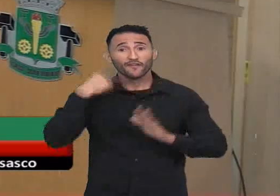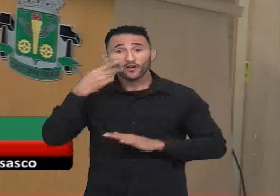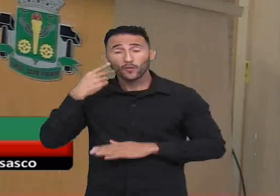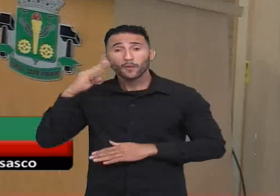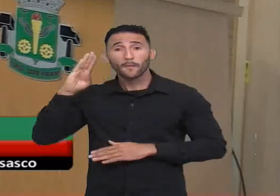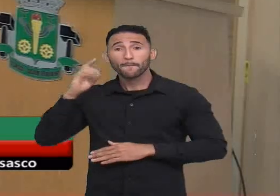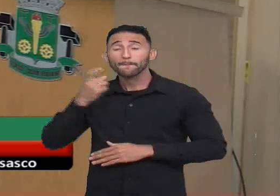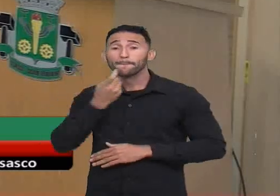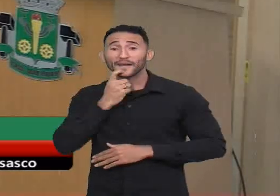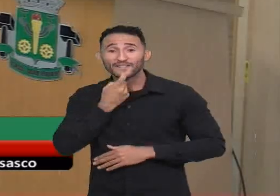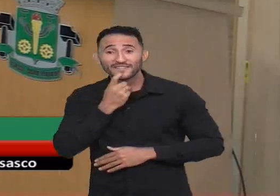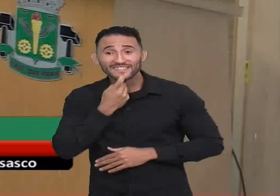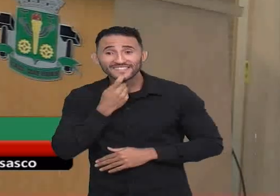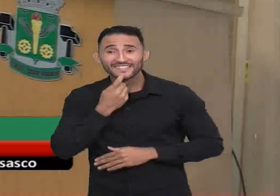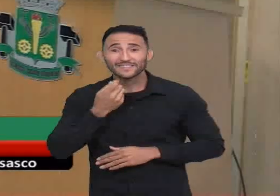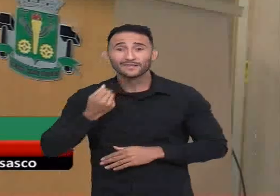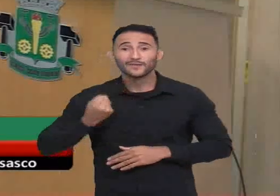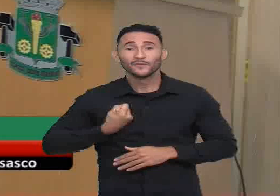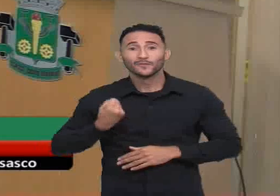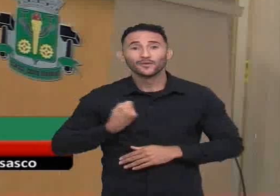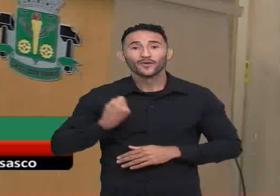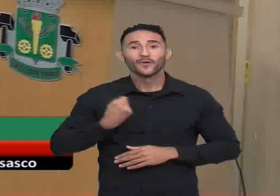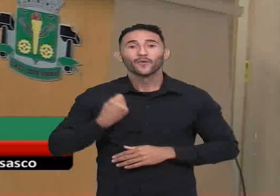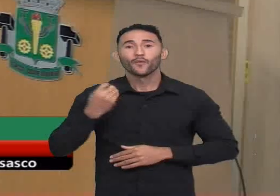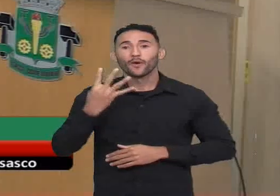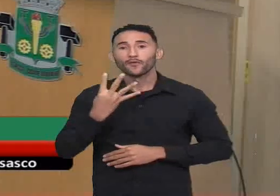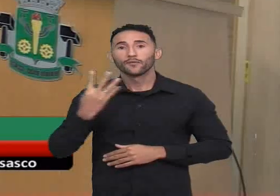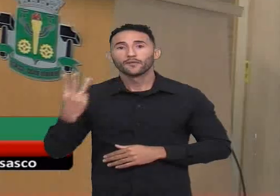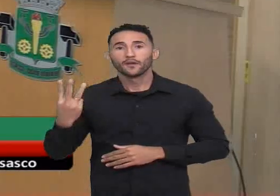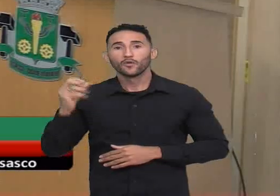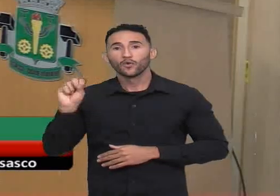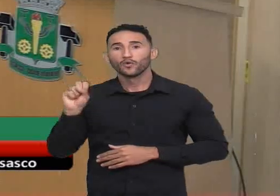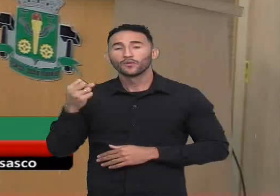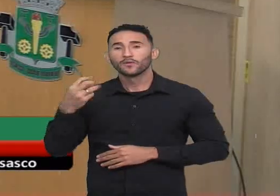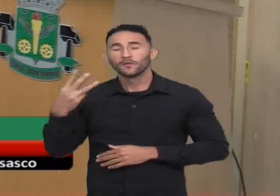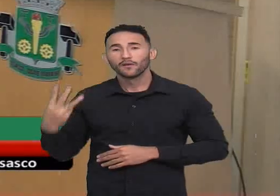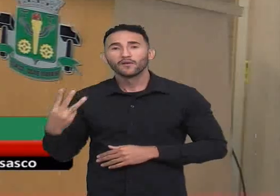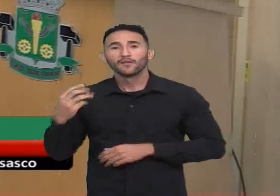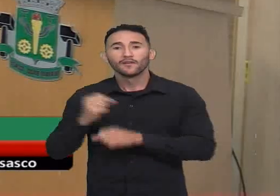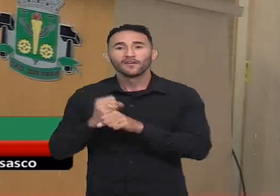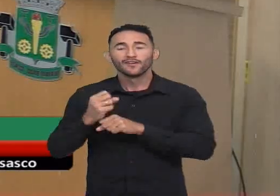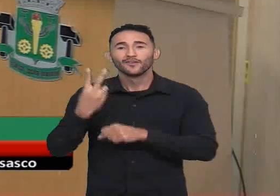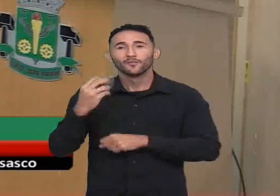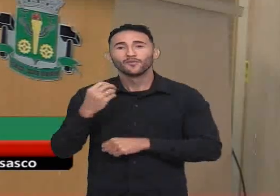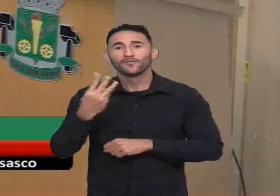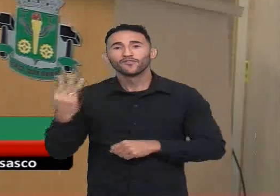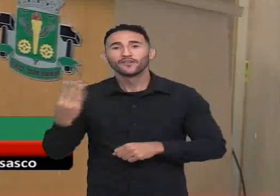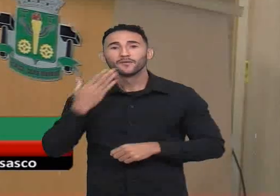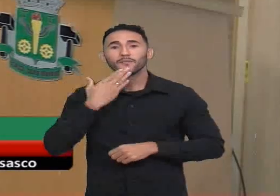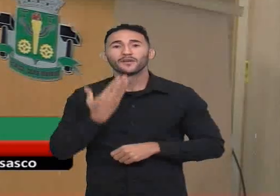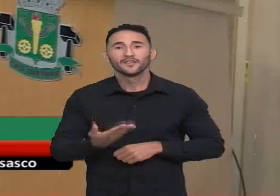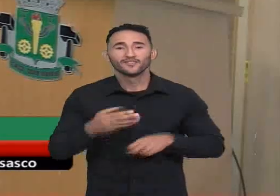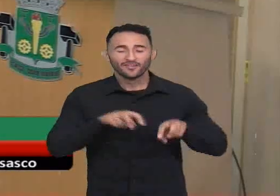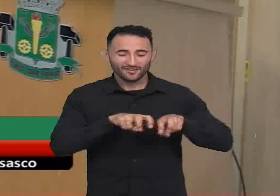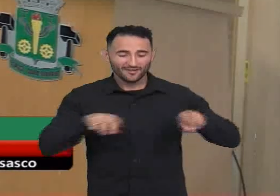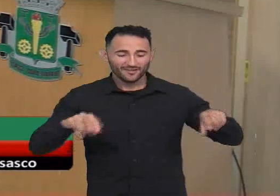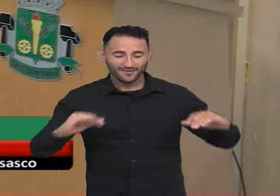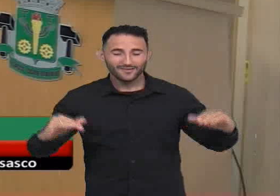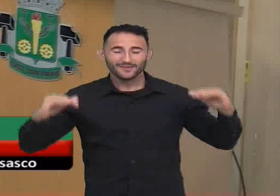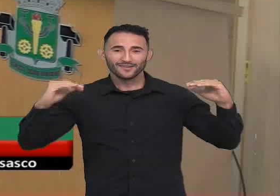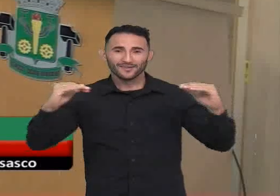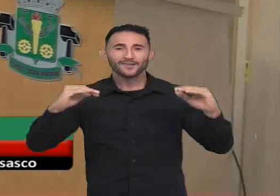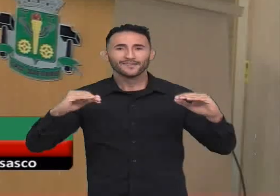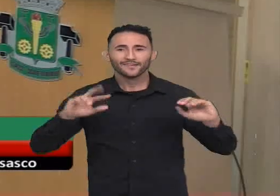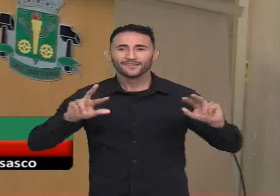Batista, comunidade. Indicação de número 4383 de 2023. Indica-se à mesa, observadas